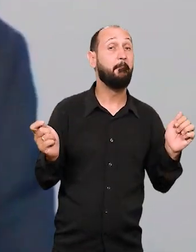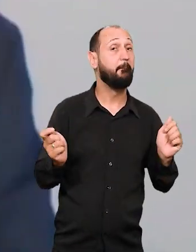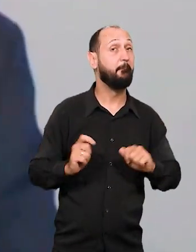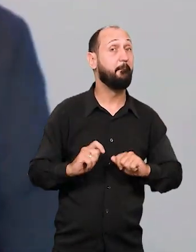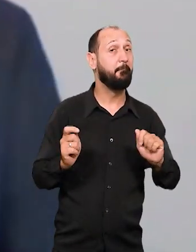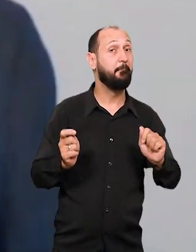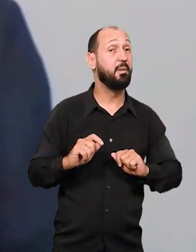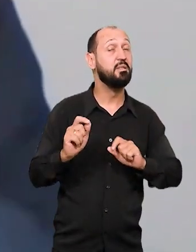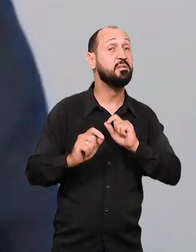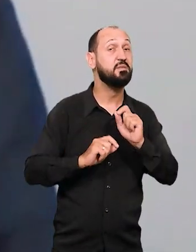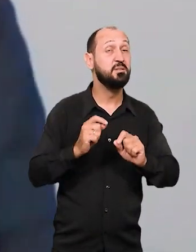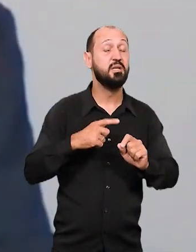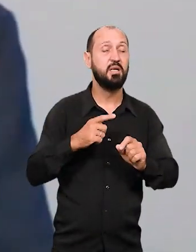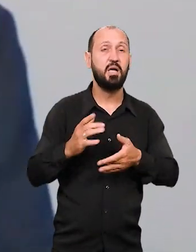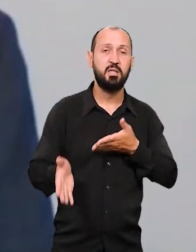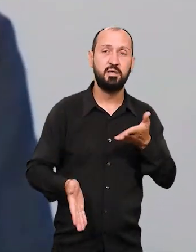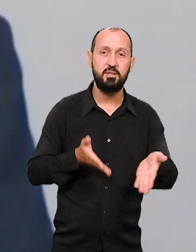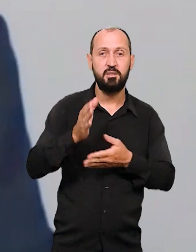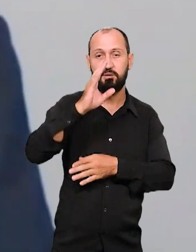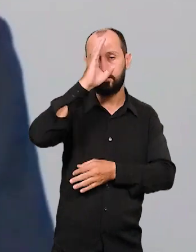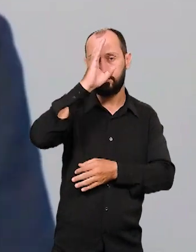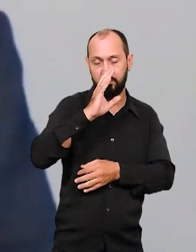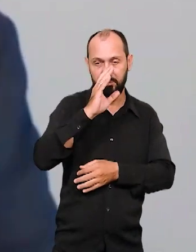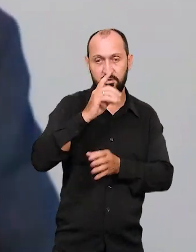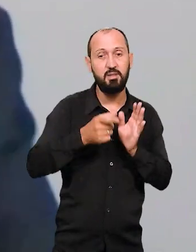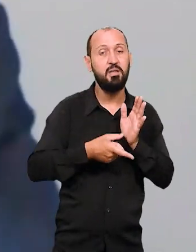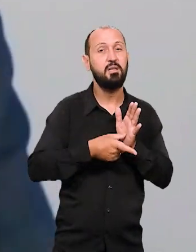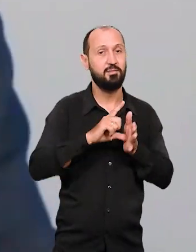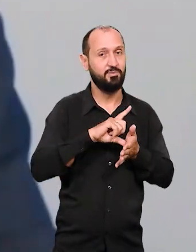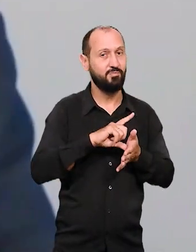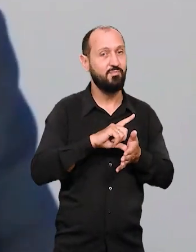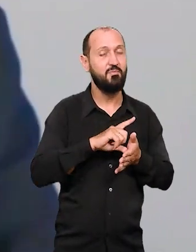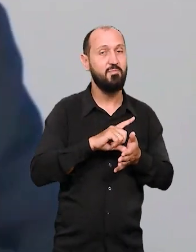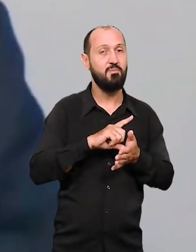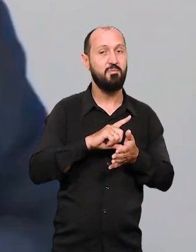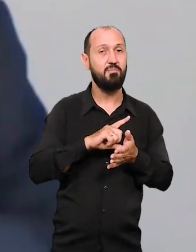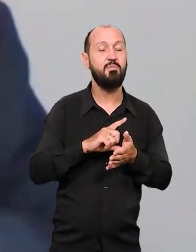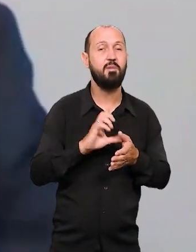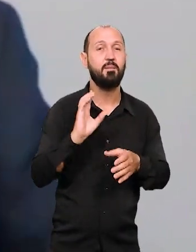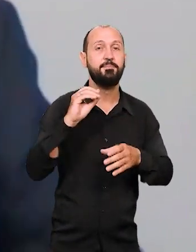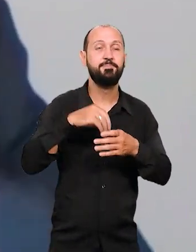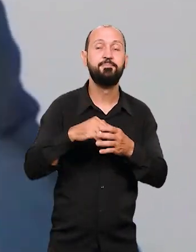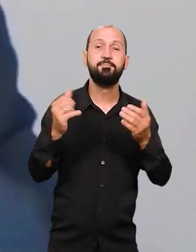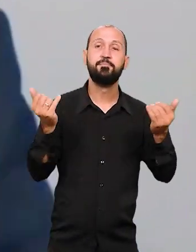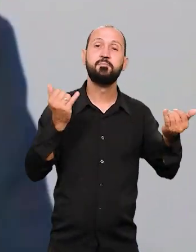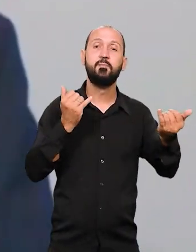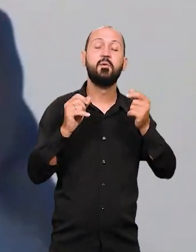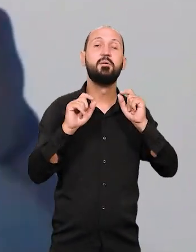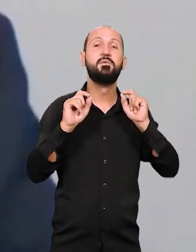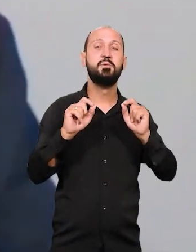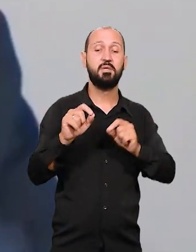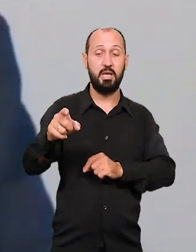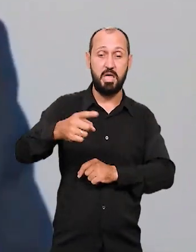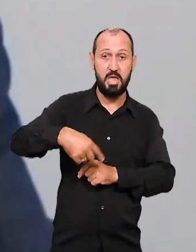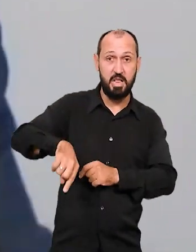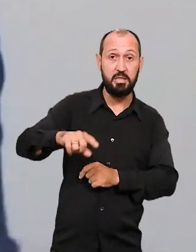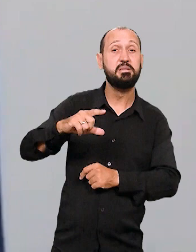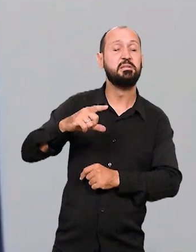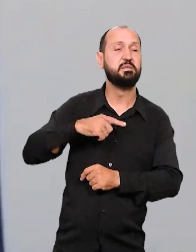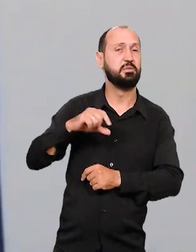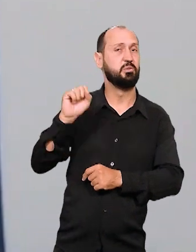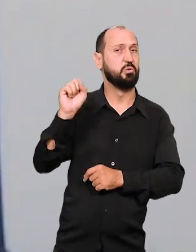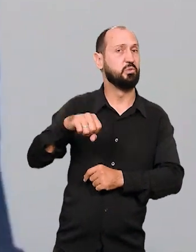a possibilidades de ter tratamentos gratuitos e, antes disso, estar informada de que